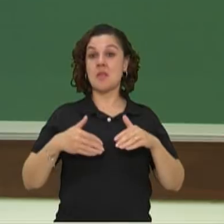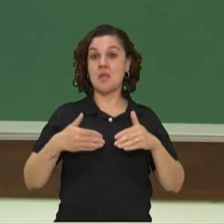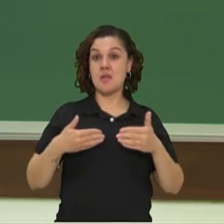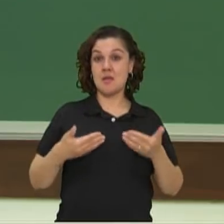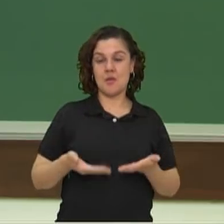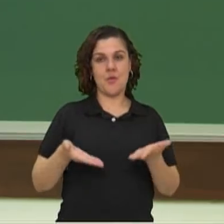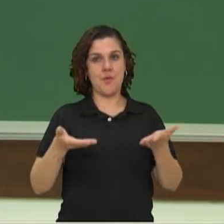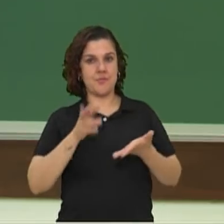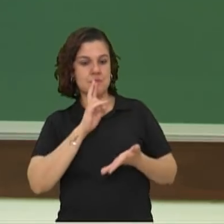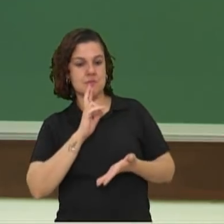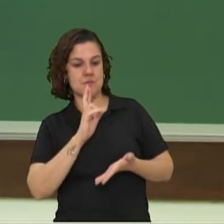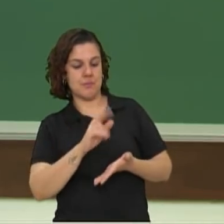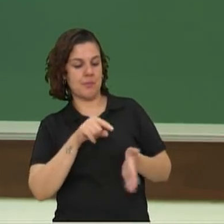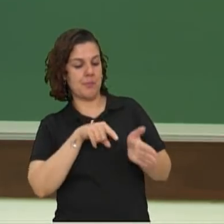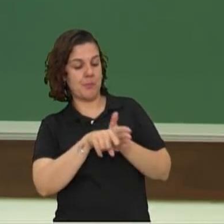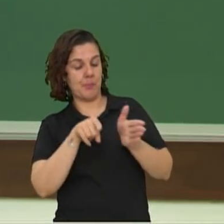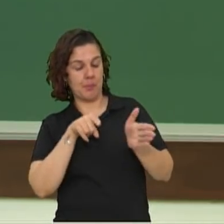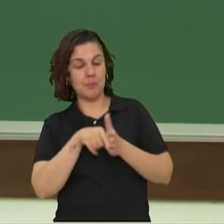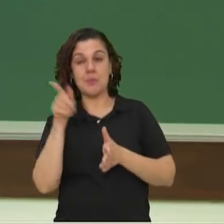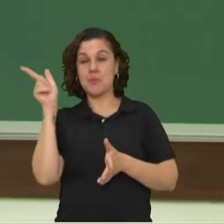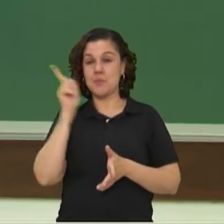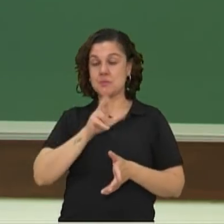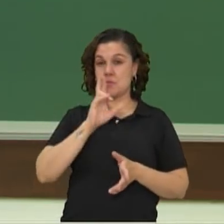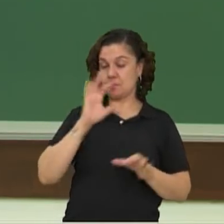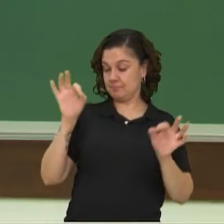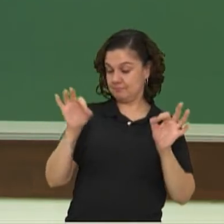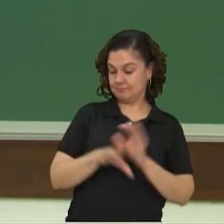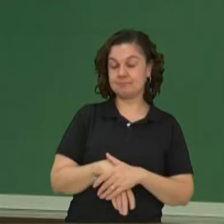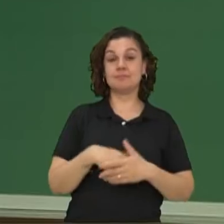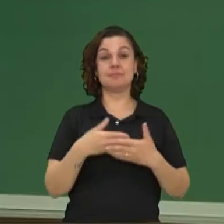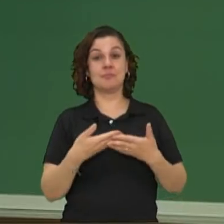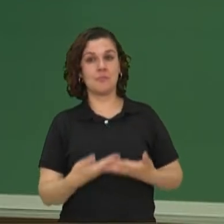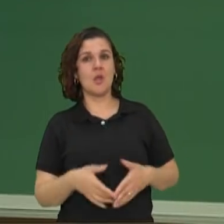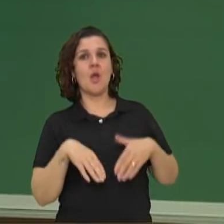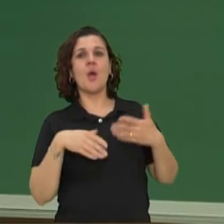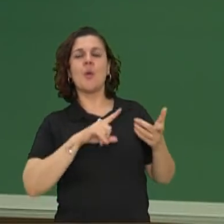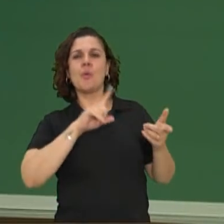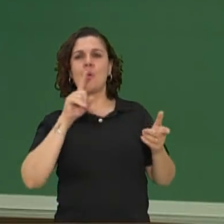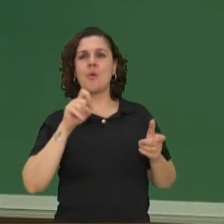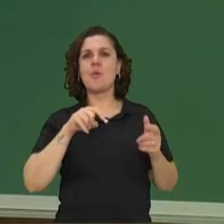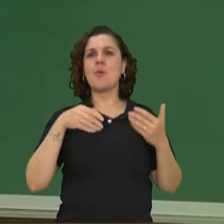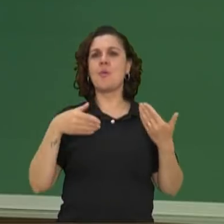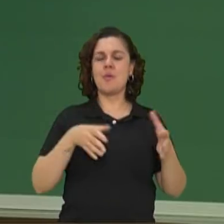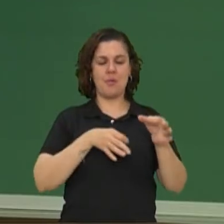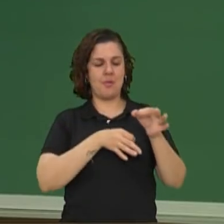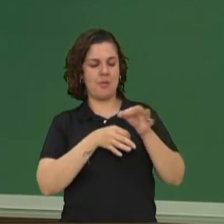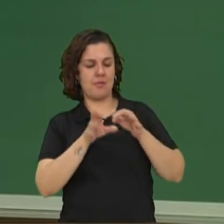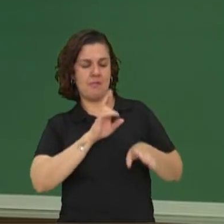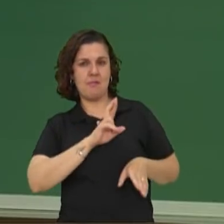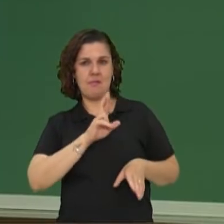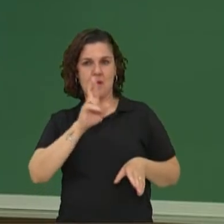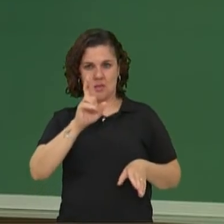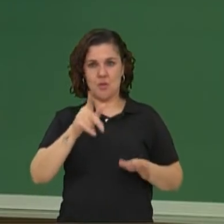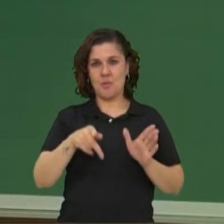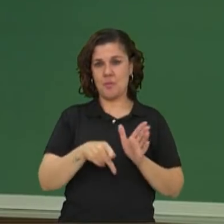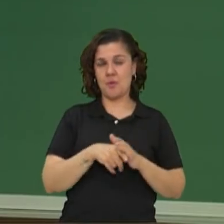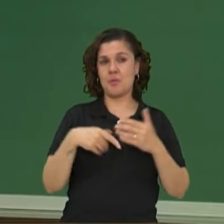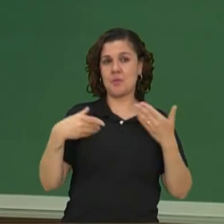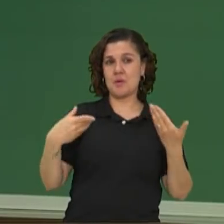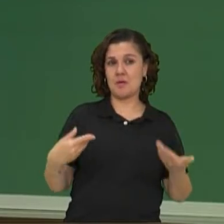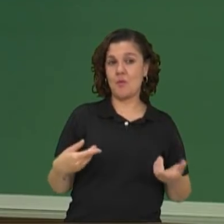Então, vocês responderam a questão? Conseguiram responder certinho qual é a questão? Qual seria a reforma religiosa, também conhecida como reforma